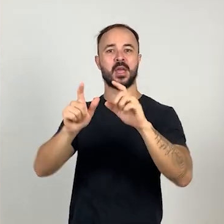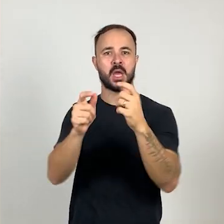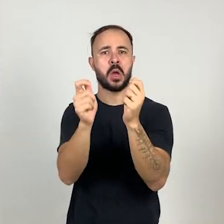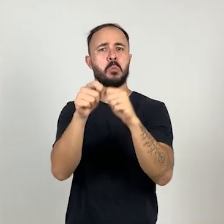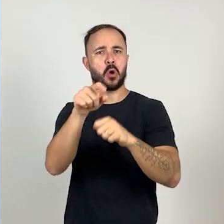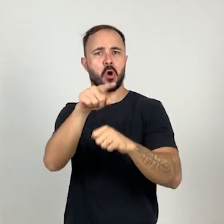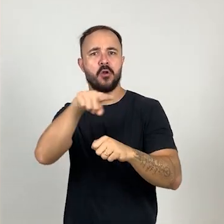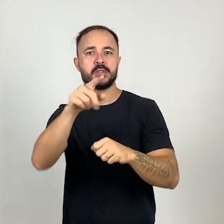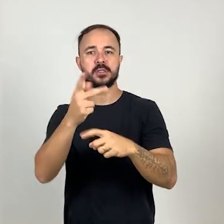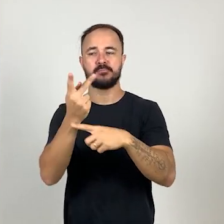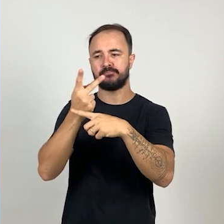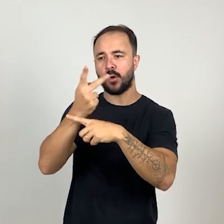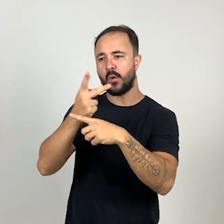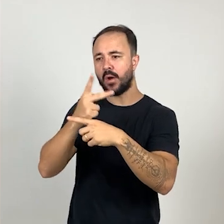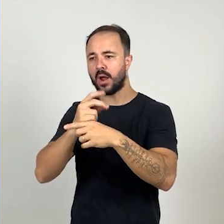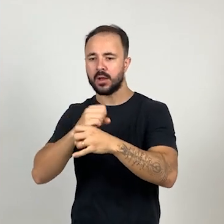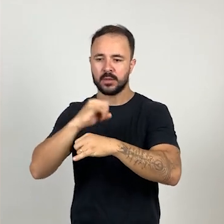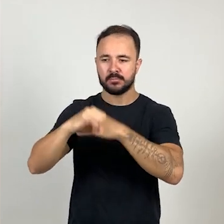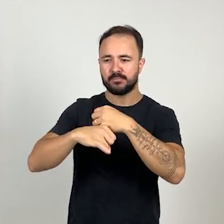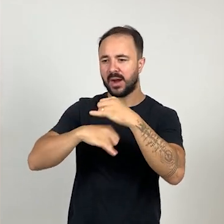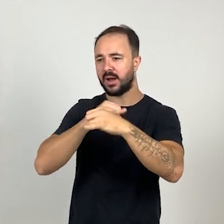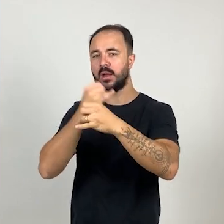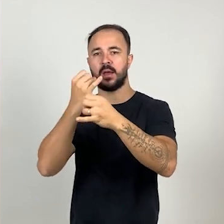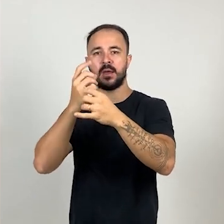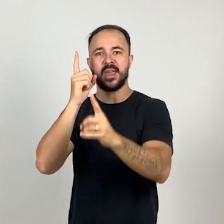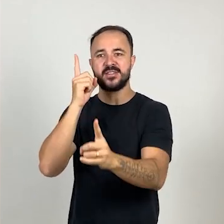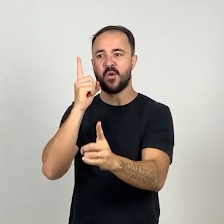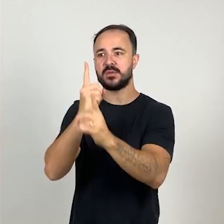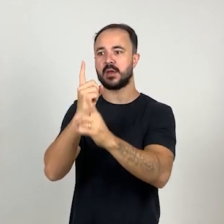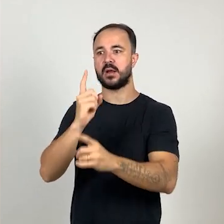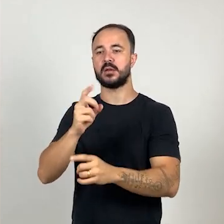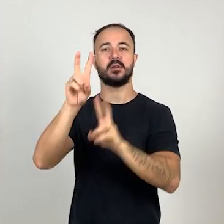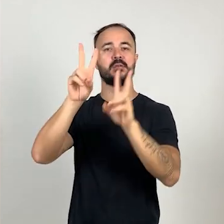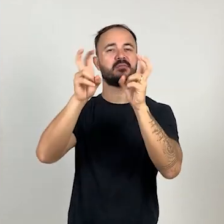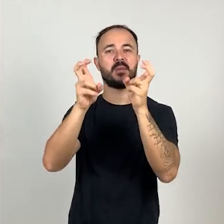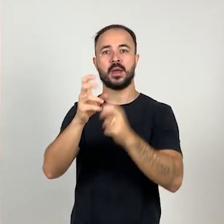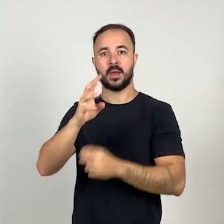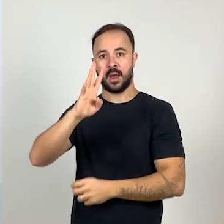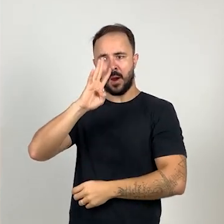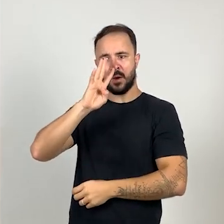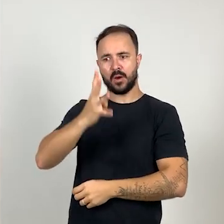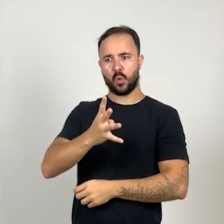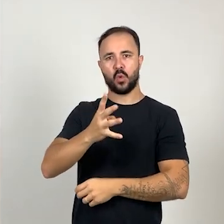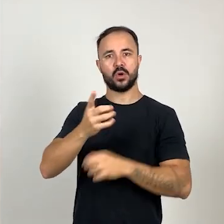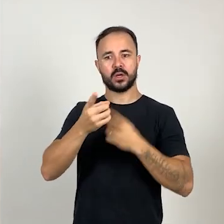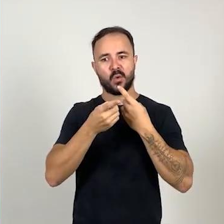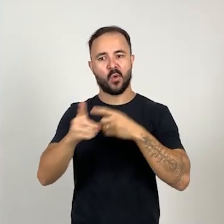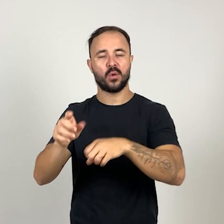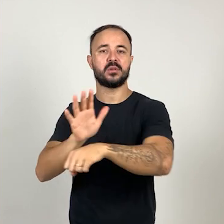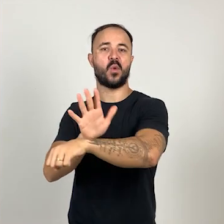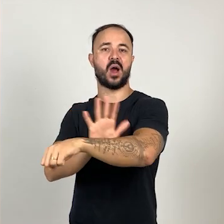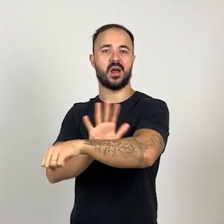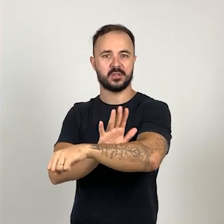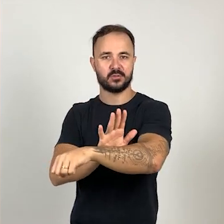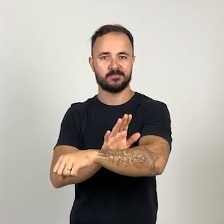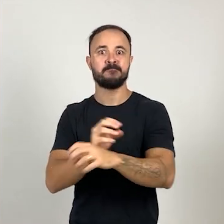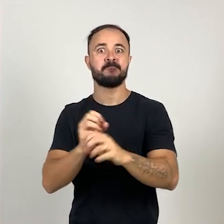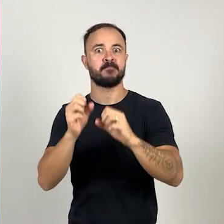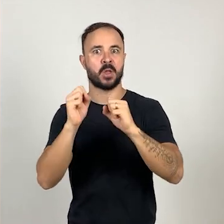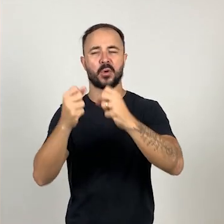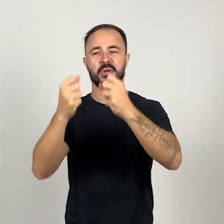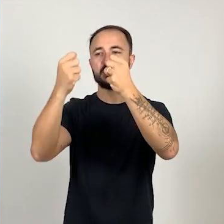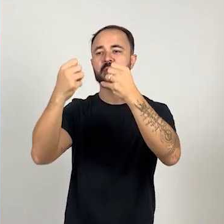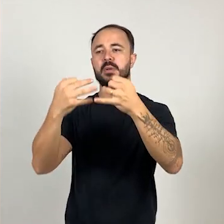de sucesso relacionadas à denúncia e combate ao racismo. Pode destacar casos em que denúncias levaram a